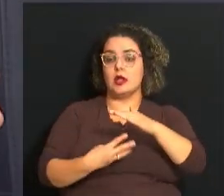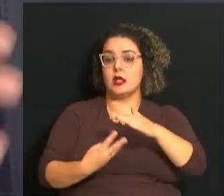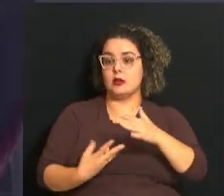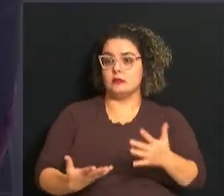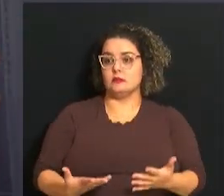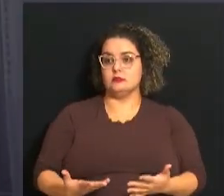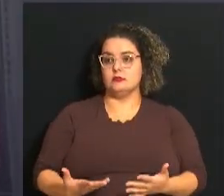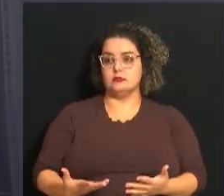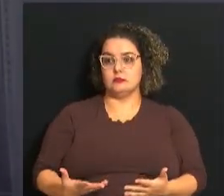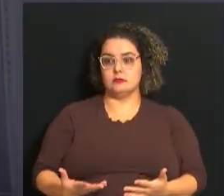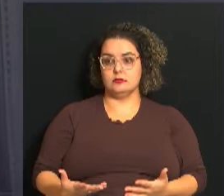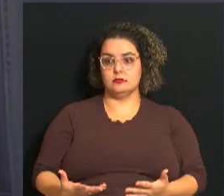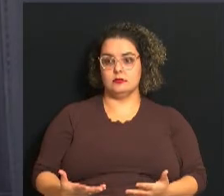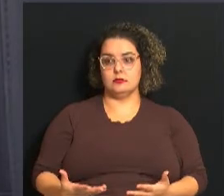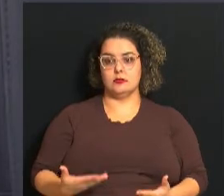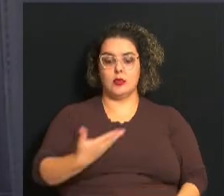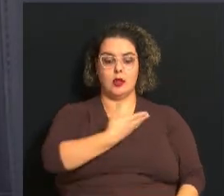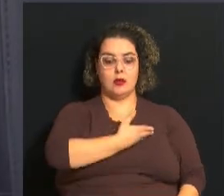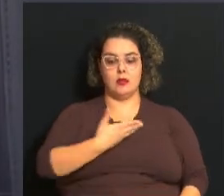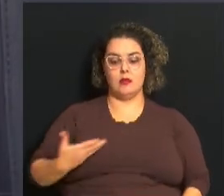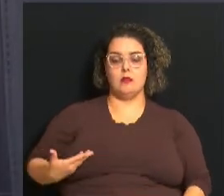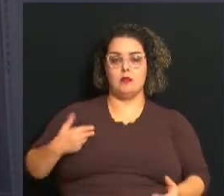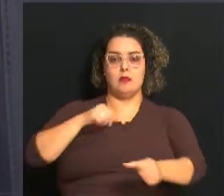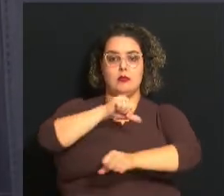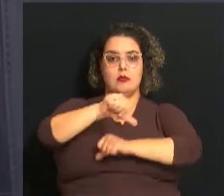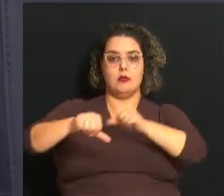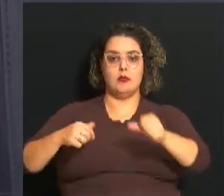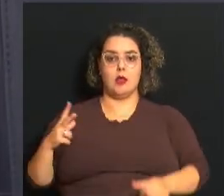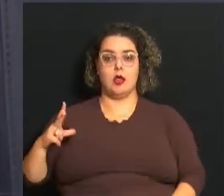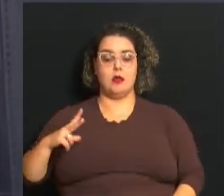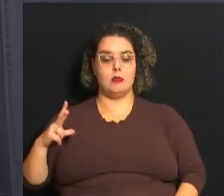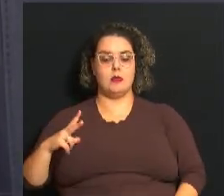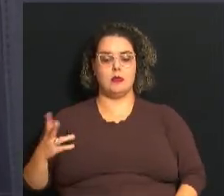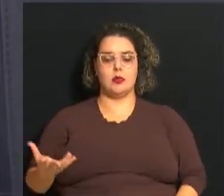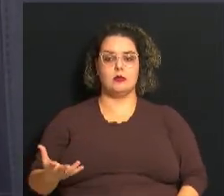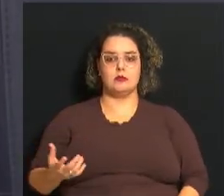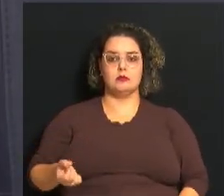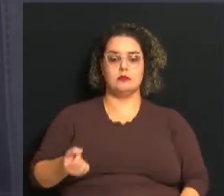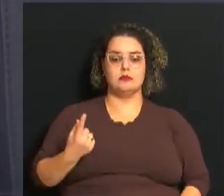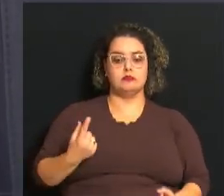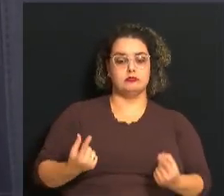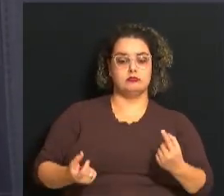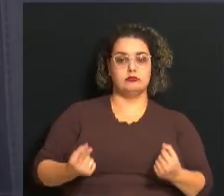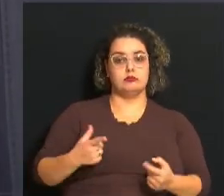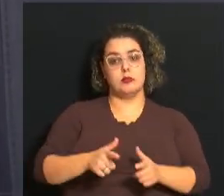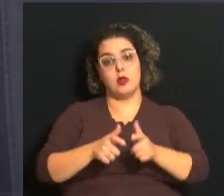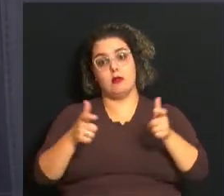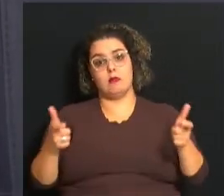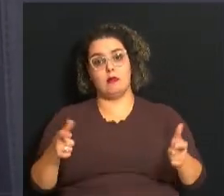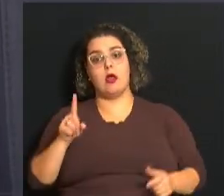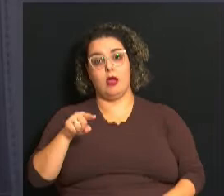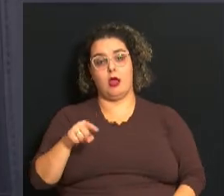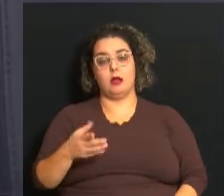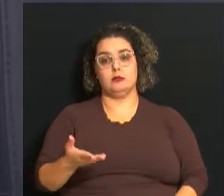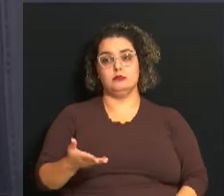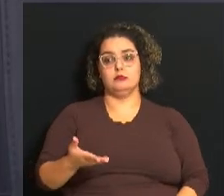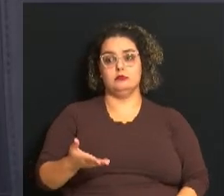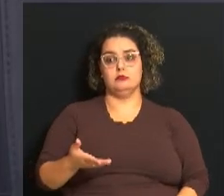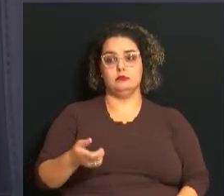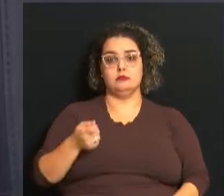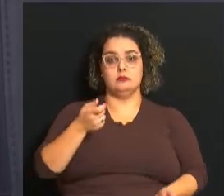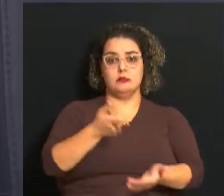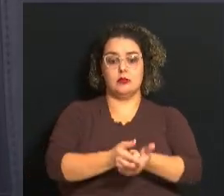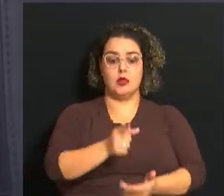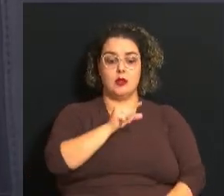o que eles querem passar o setor público para o setor privado então em alguns casos ou e muito vai ser assim pagando baixos